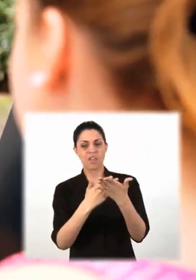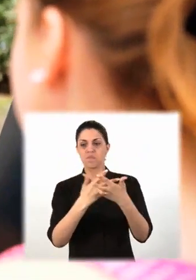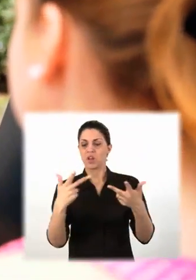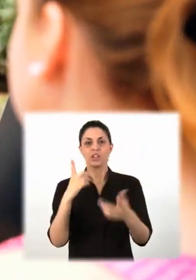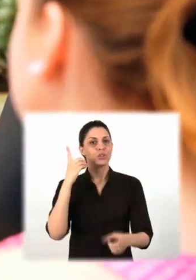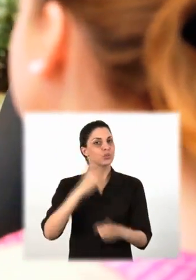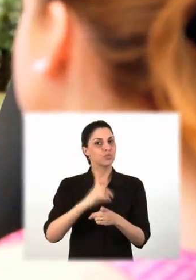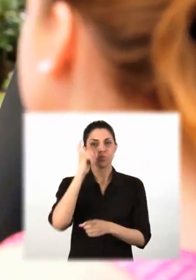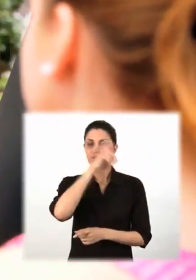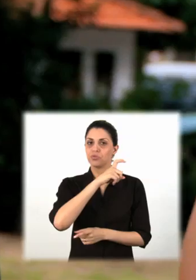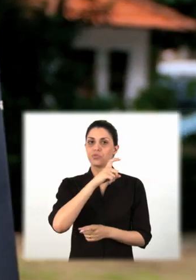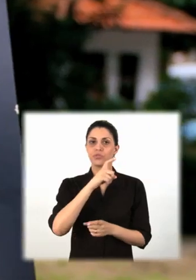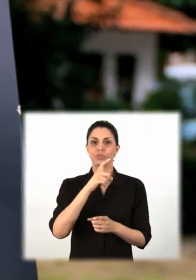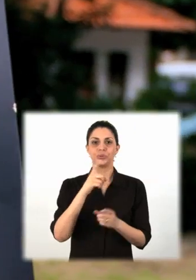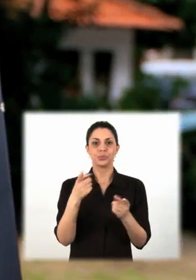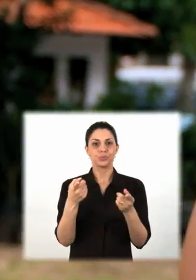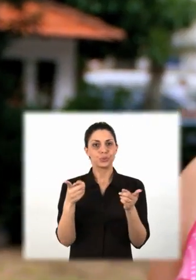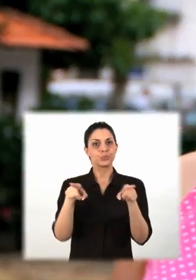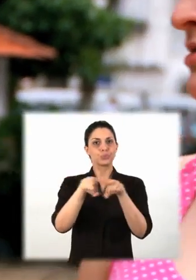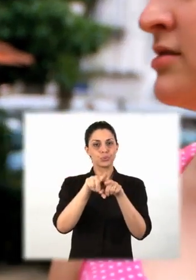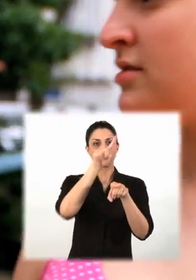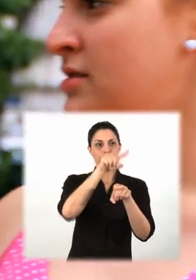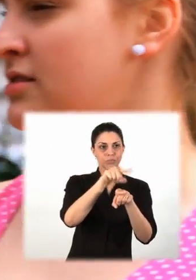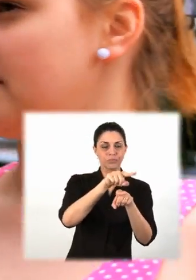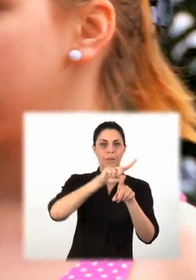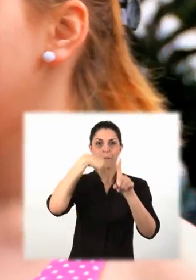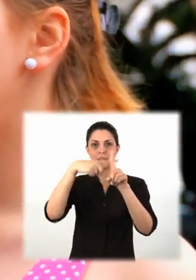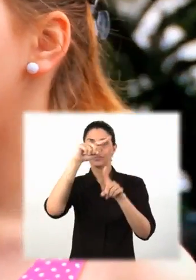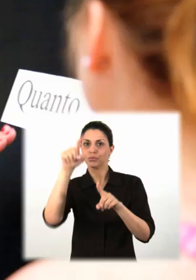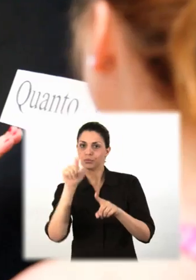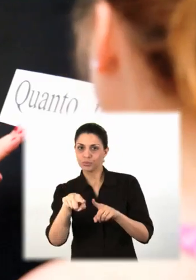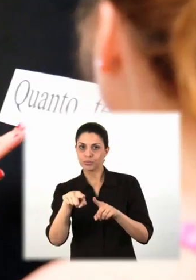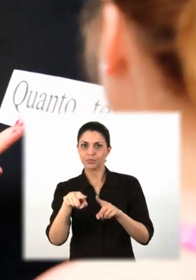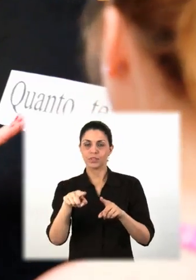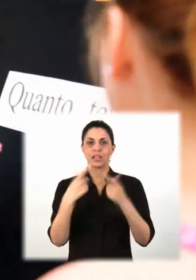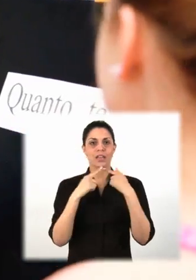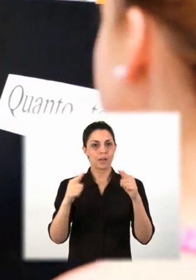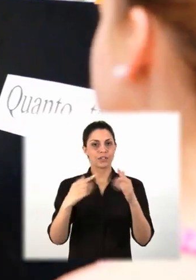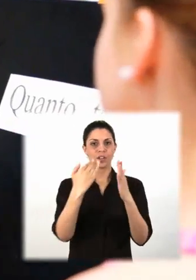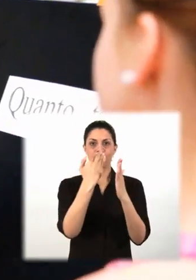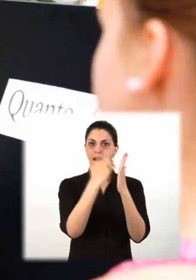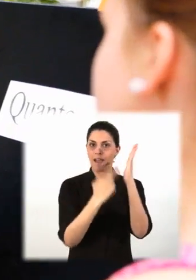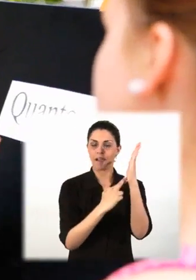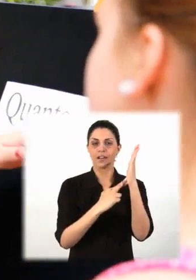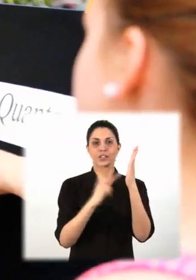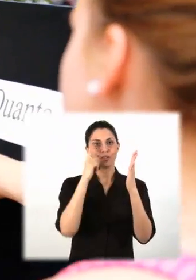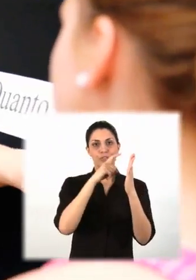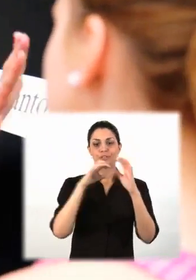não encontramos menção desse uso aqui. A gramática normativa prescritiva, ela sempre